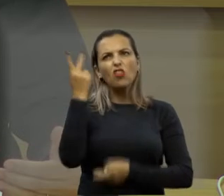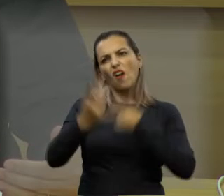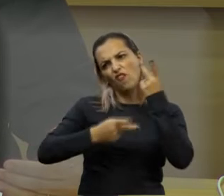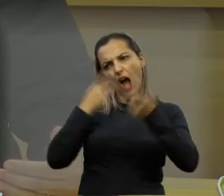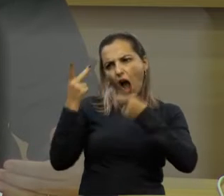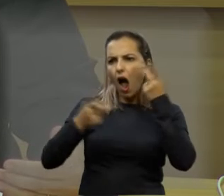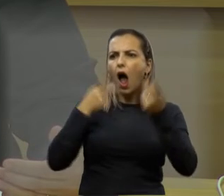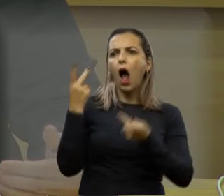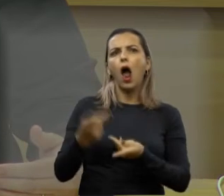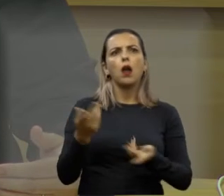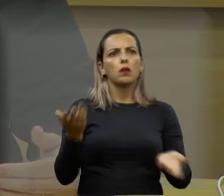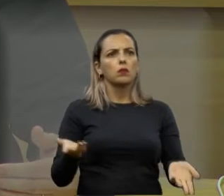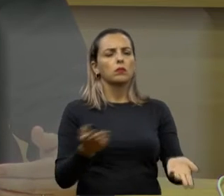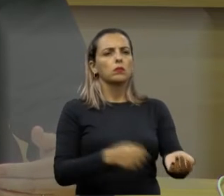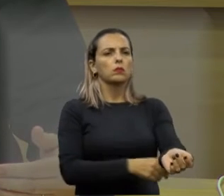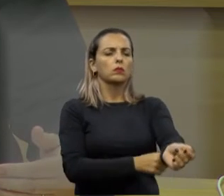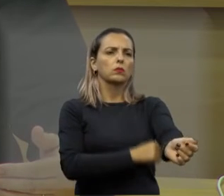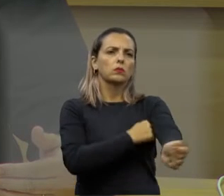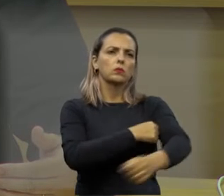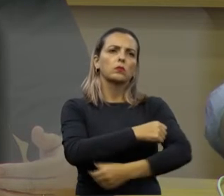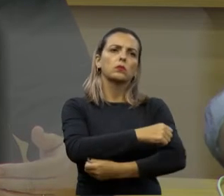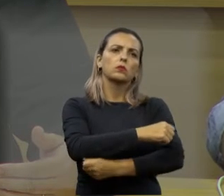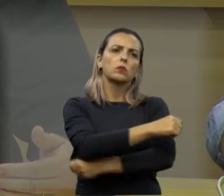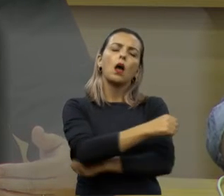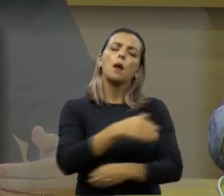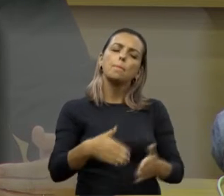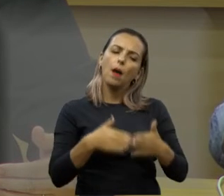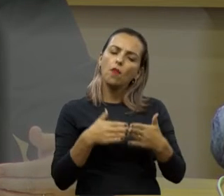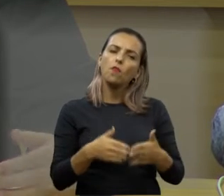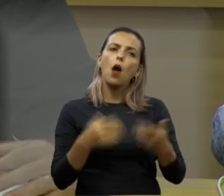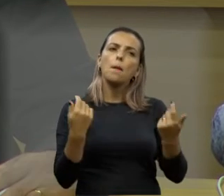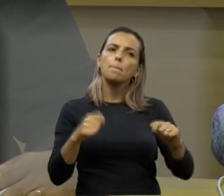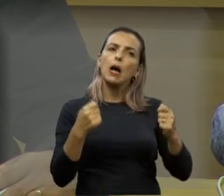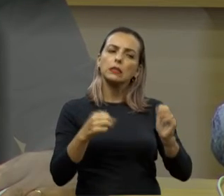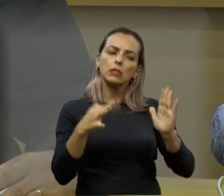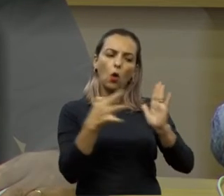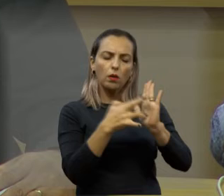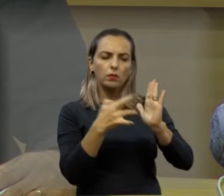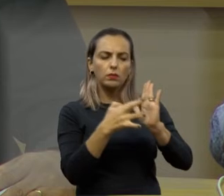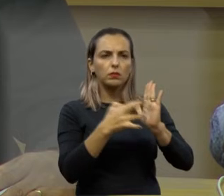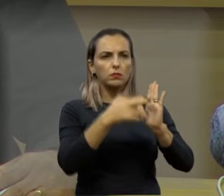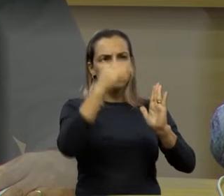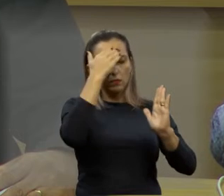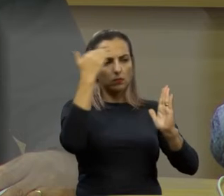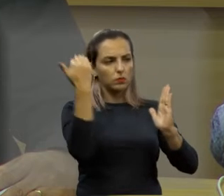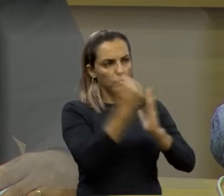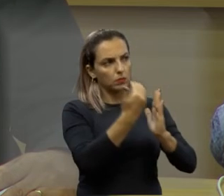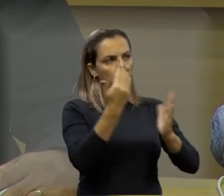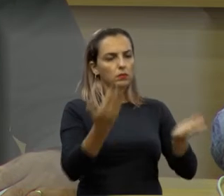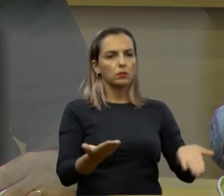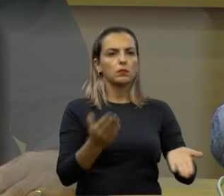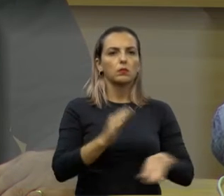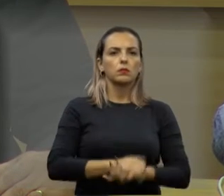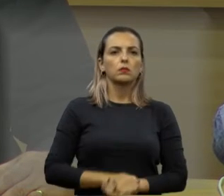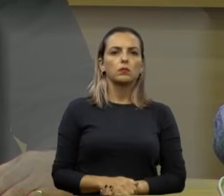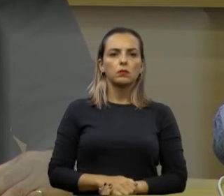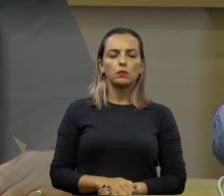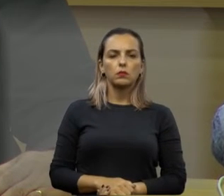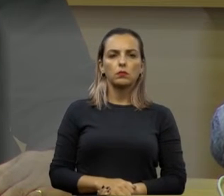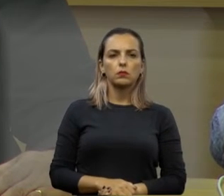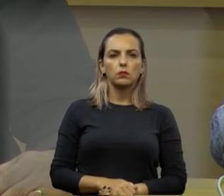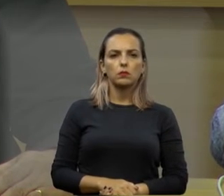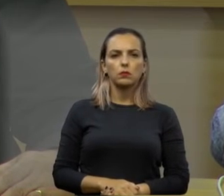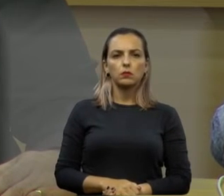alto olhando o corredor tentando embaixo do braço e por